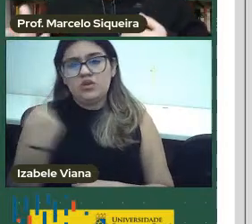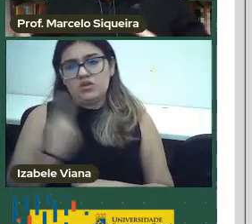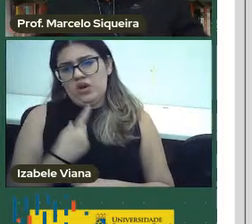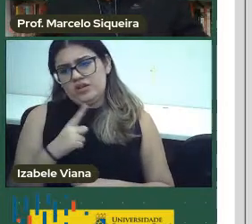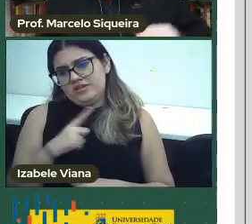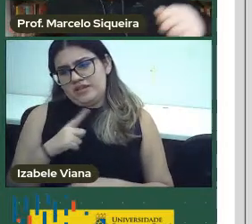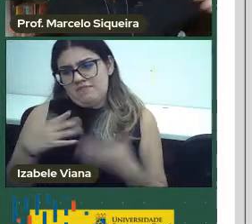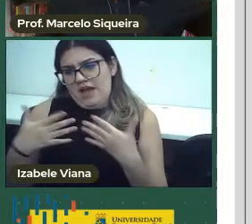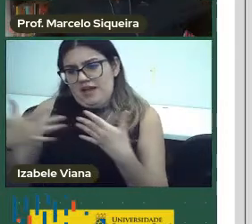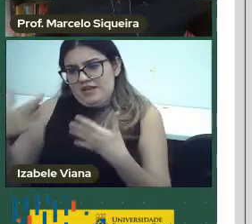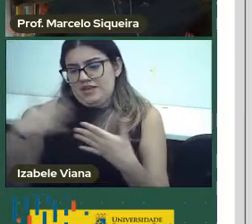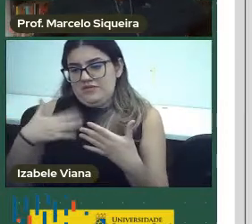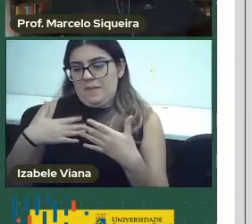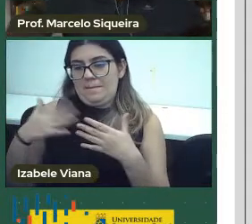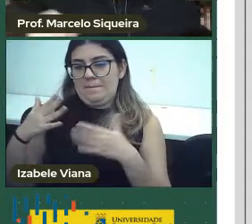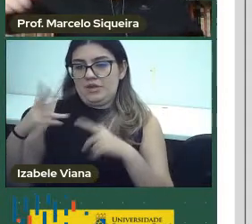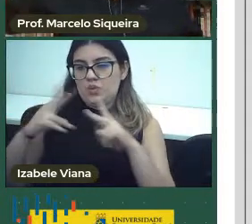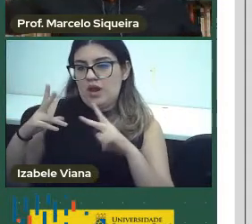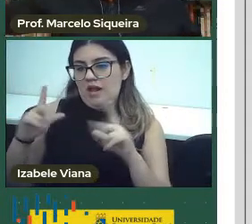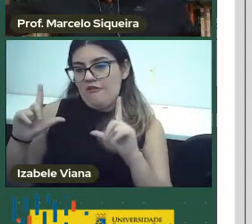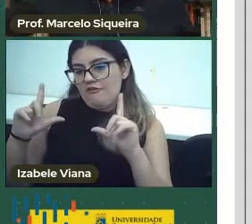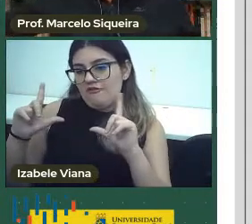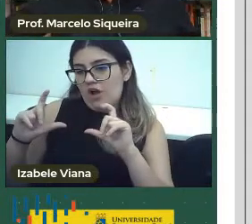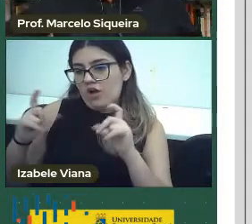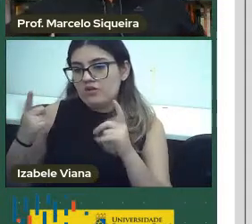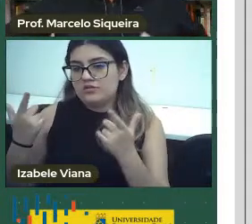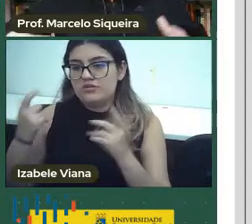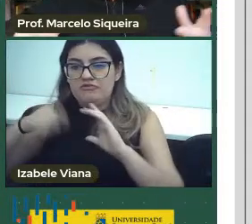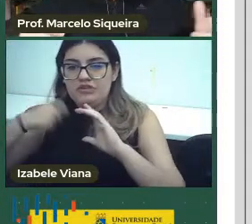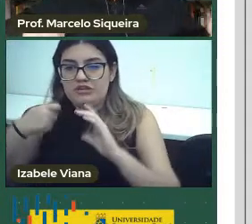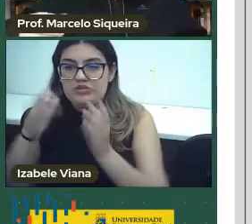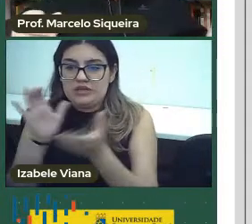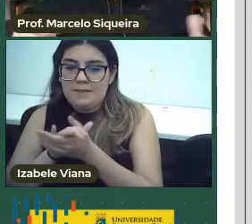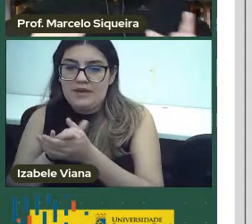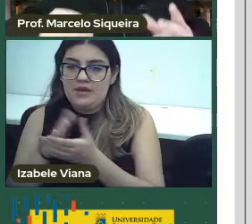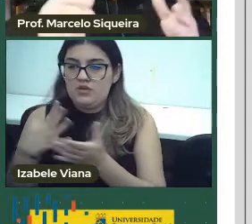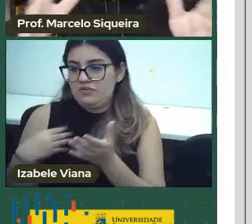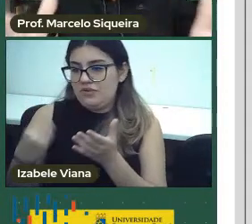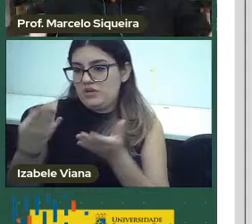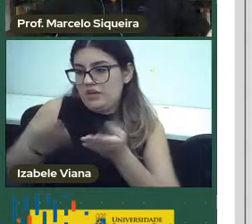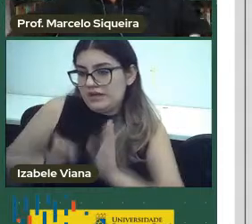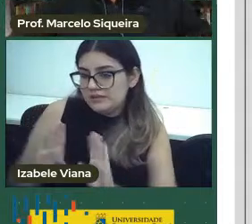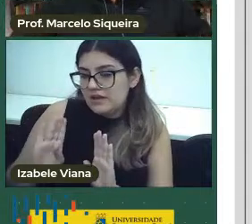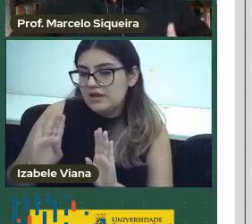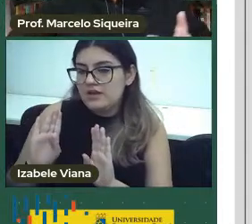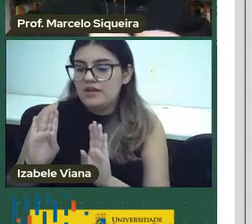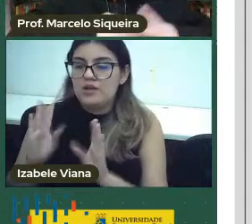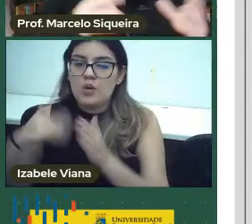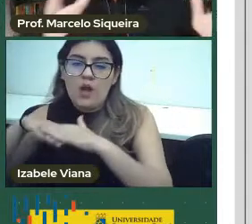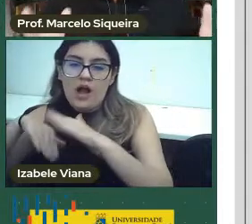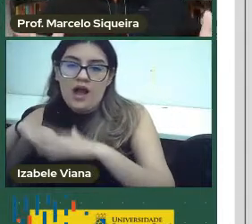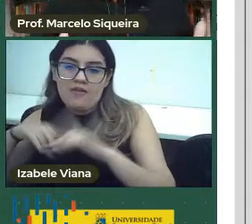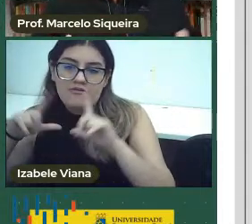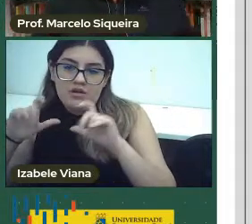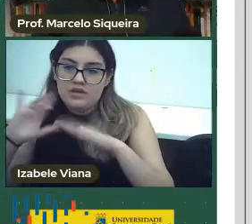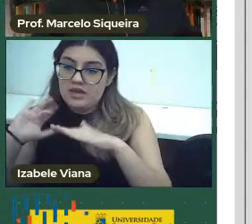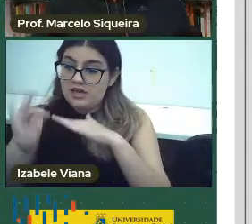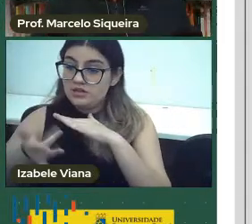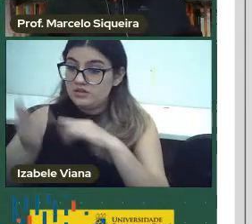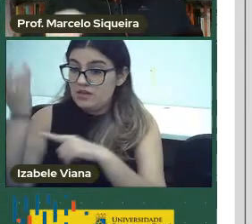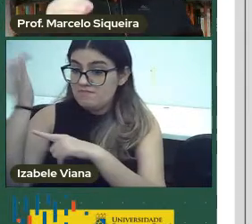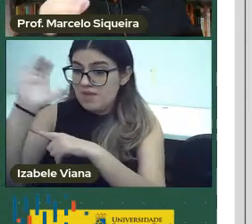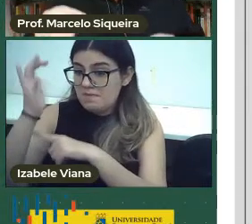temos fotografias, temos vídeos do casamento, o nascimento do nosso filho, né? Temos nas nossas redes sociais, repletas de